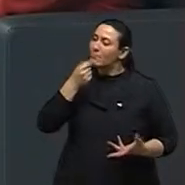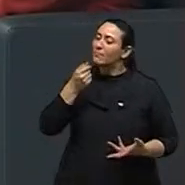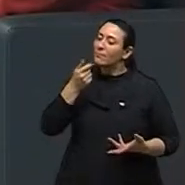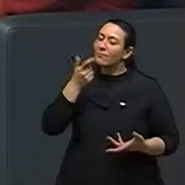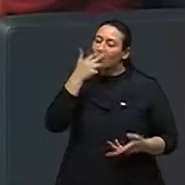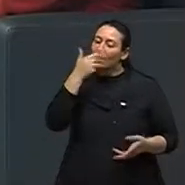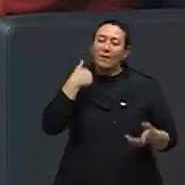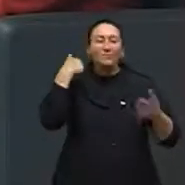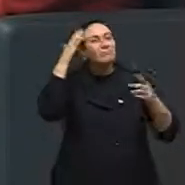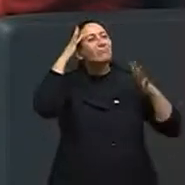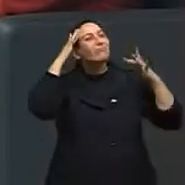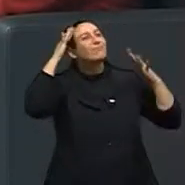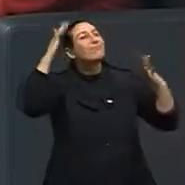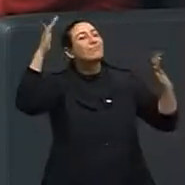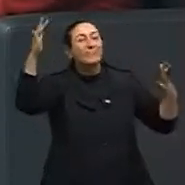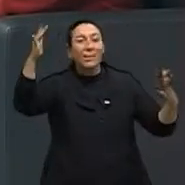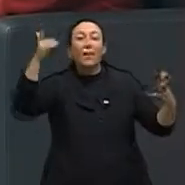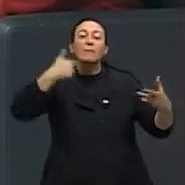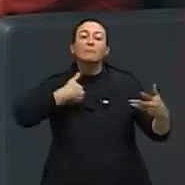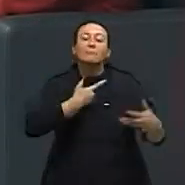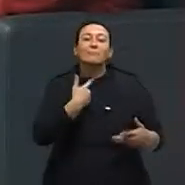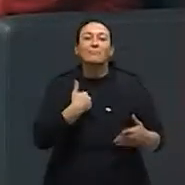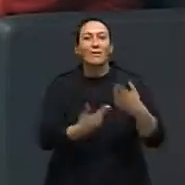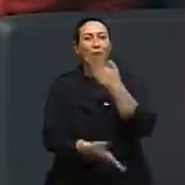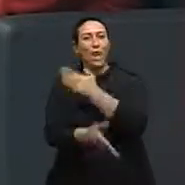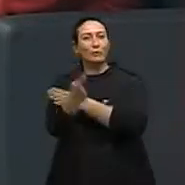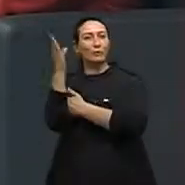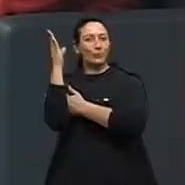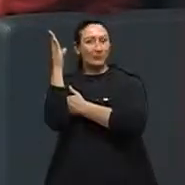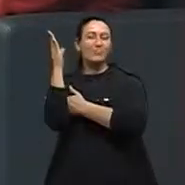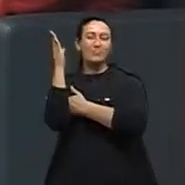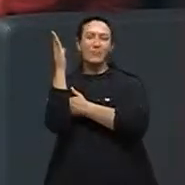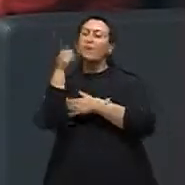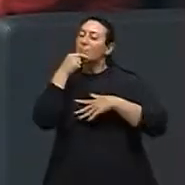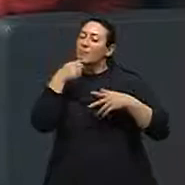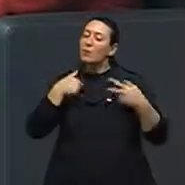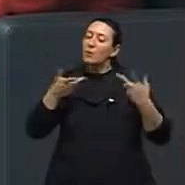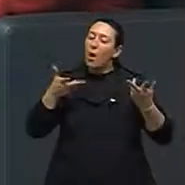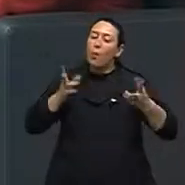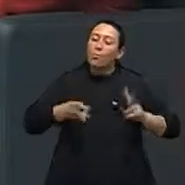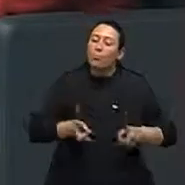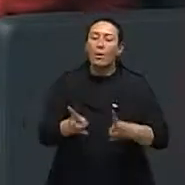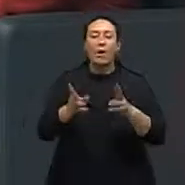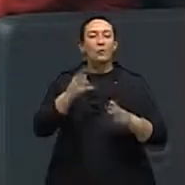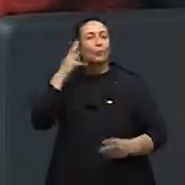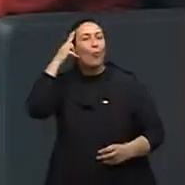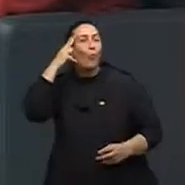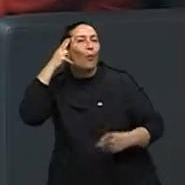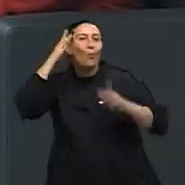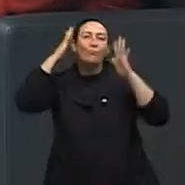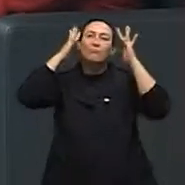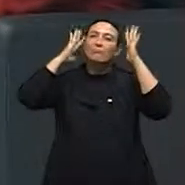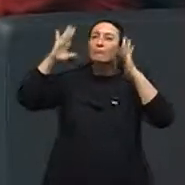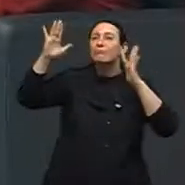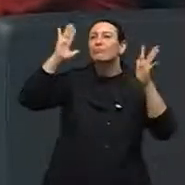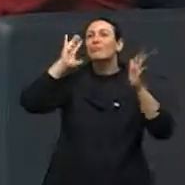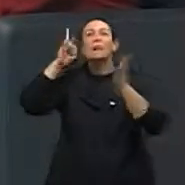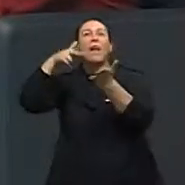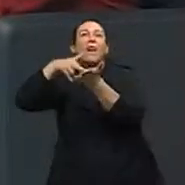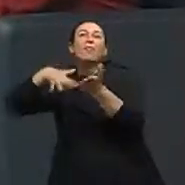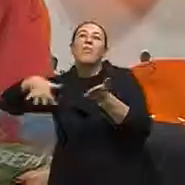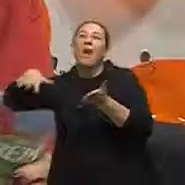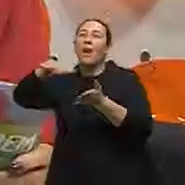e se manter além de informado se manter sonhando imaginando outras realidades outras culturas e